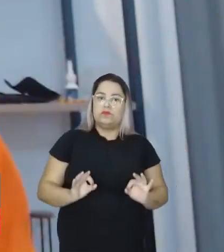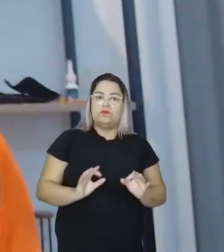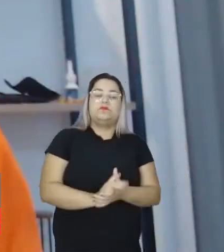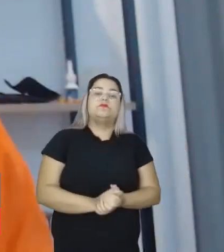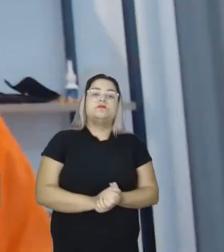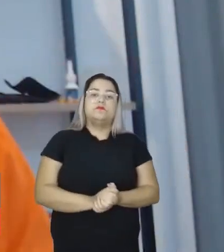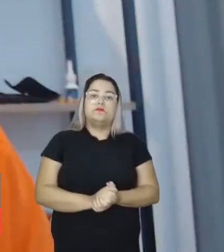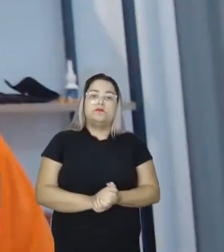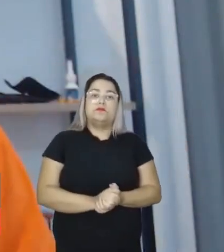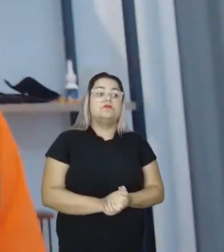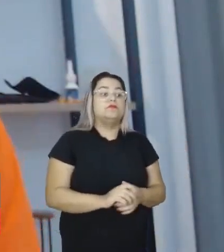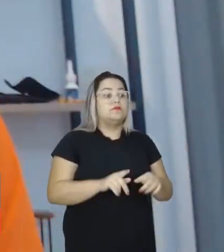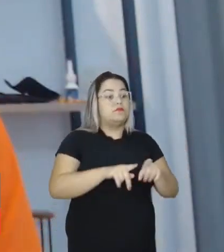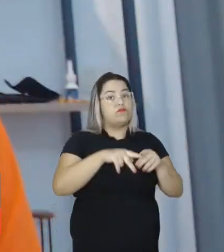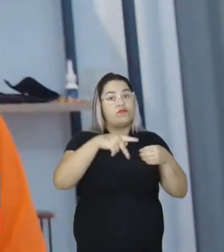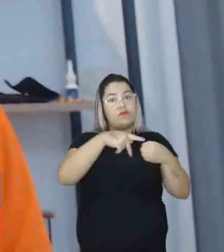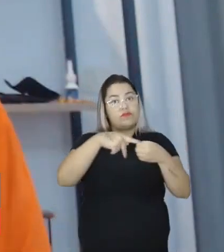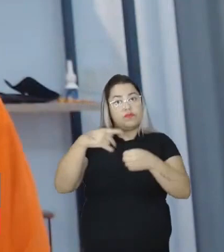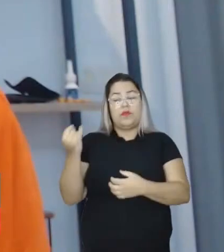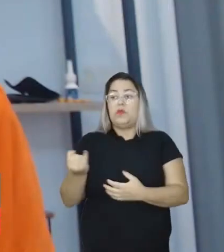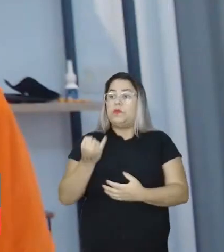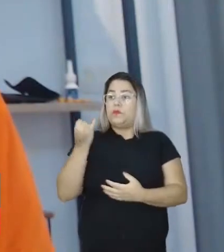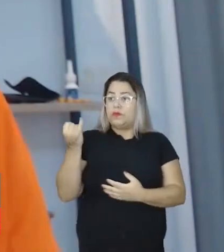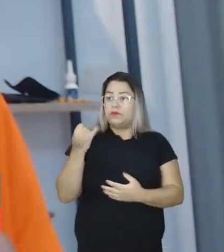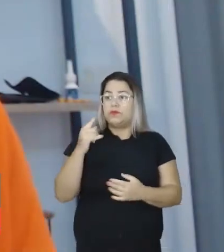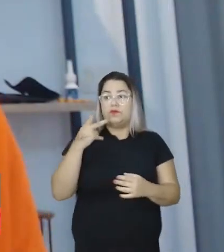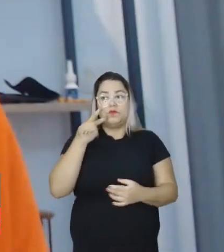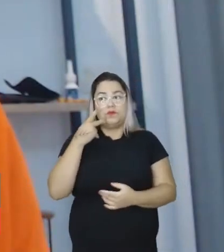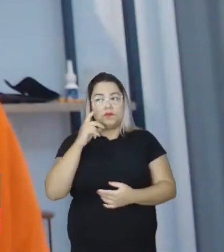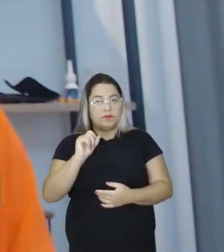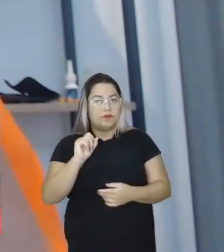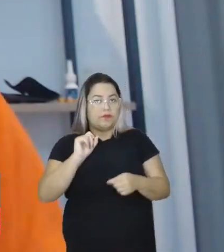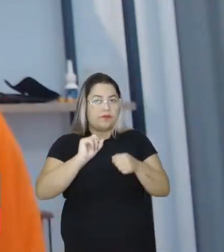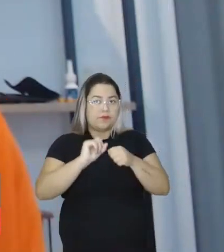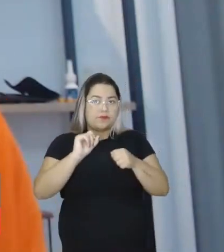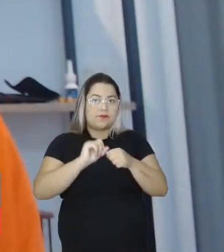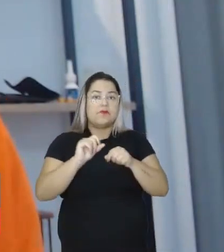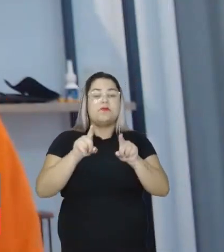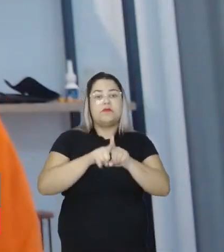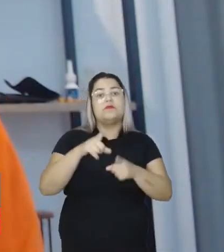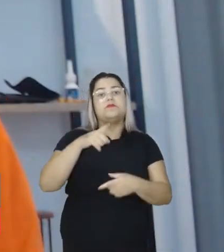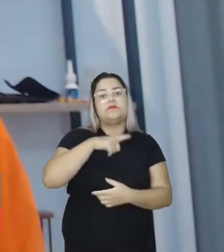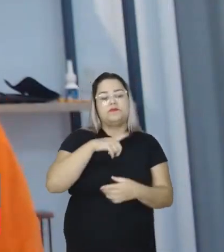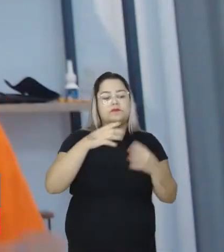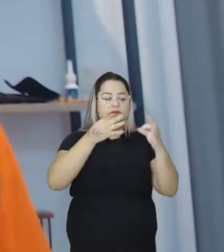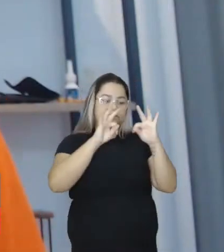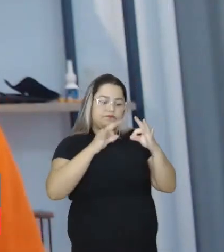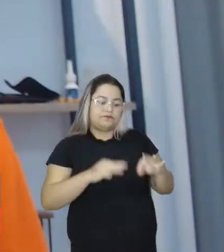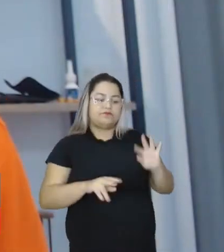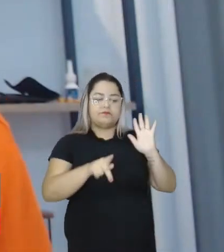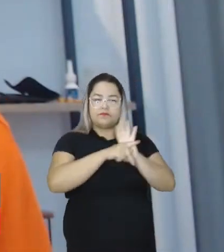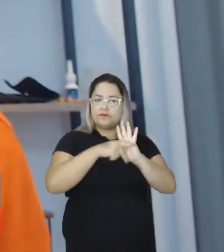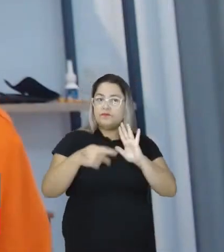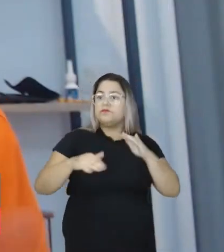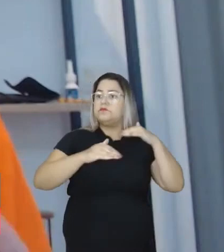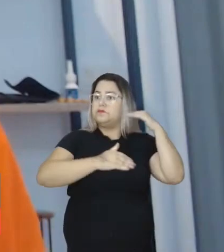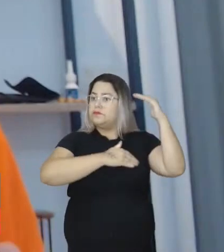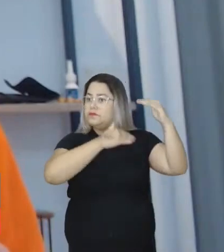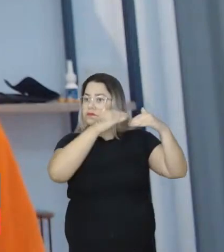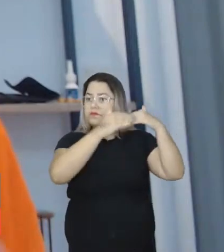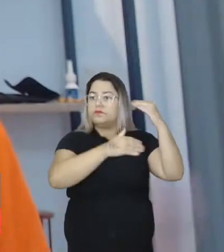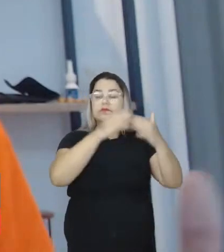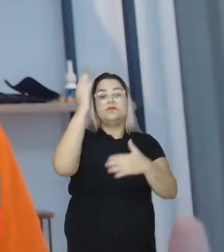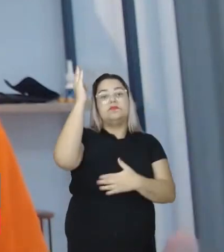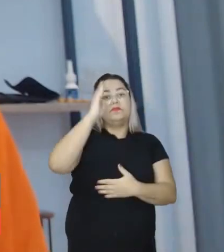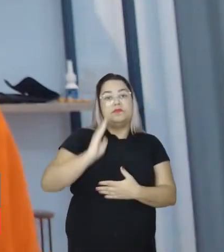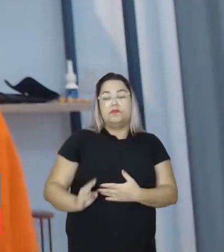a Petrobras, ela é importante para isso, para fazer com que tenha uma tecnologia própria, desenvolvida aqui no Brasil, porque não